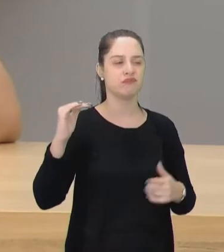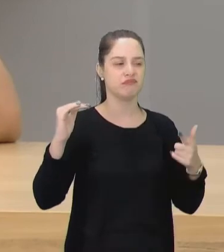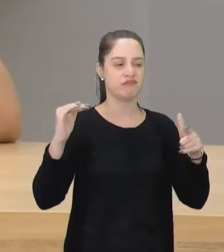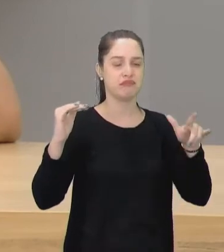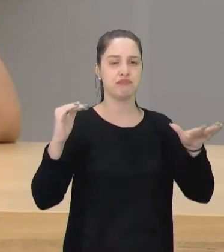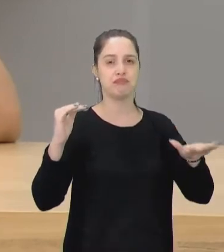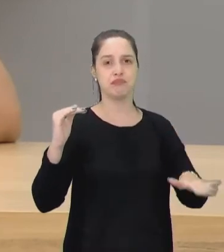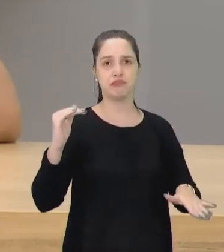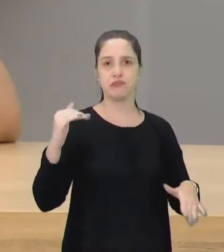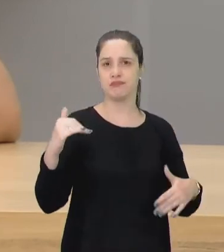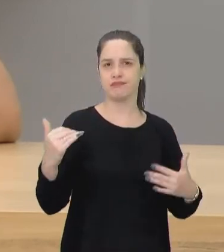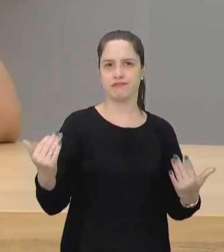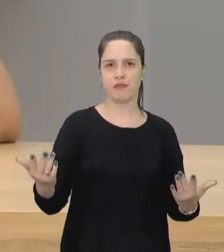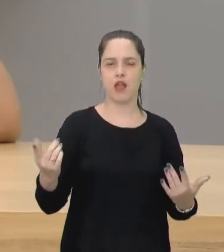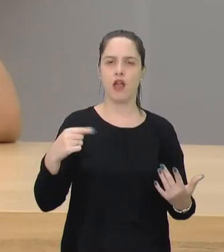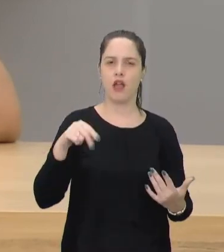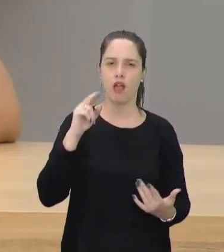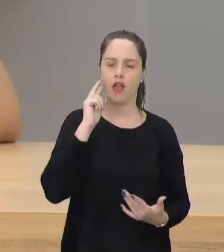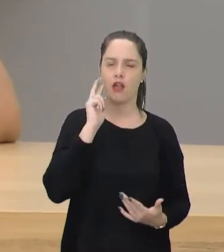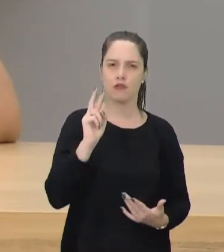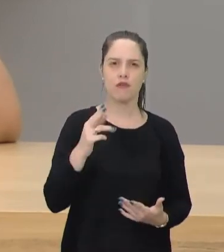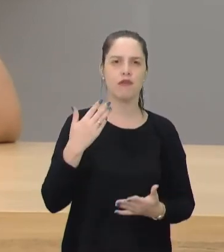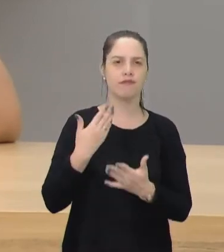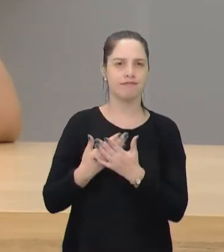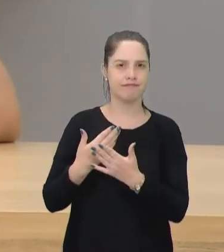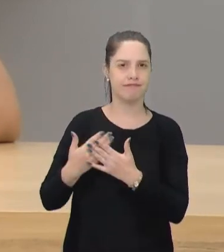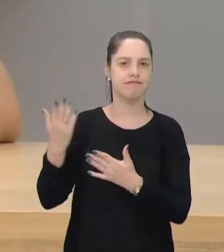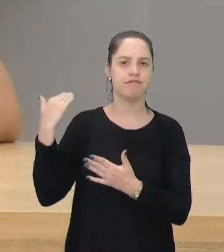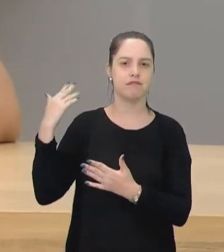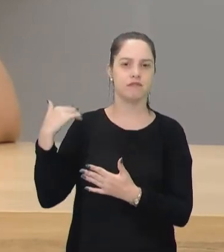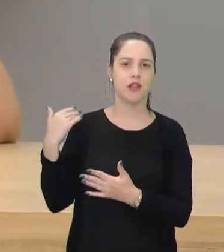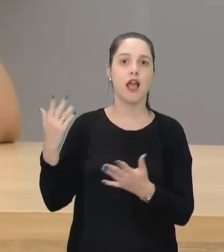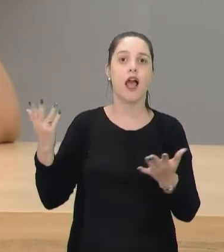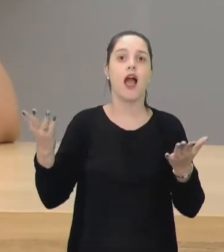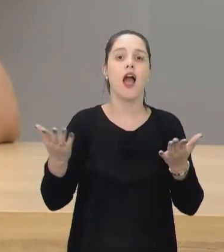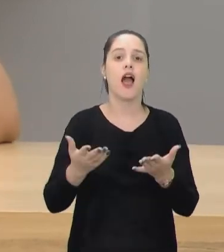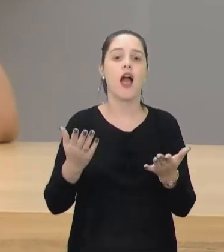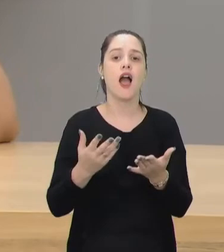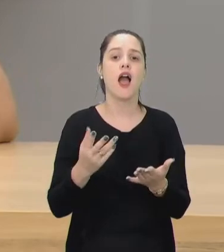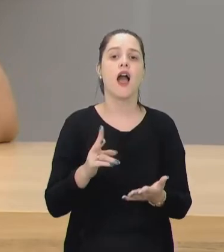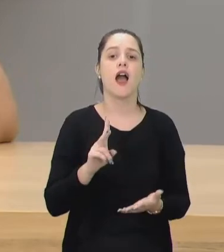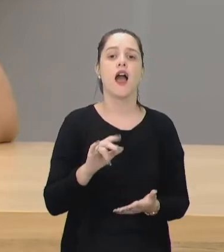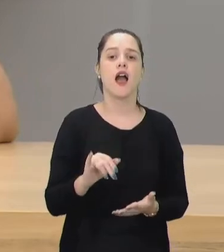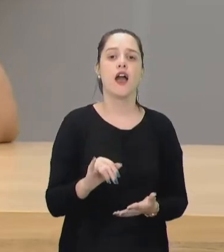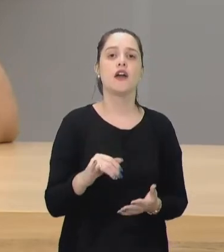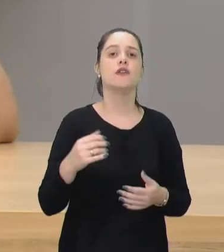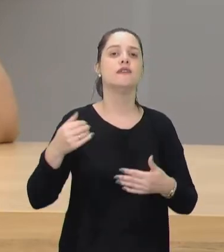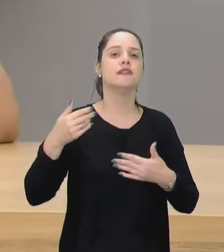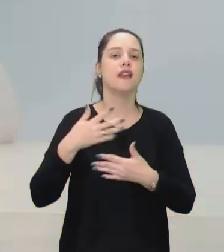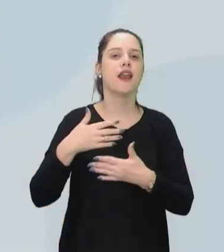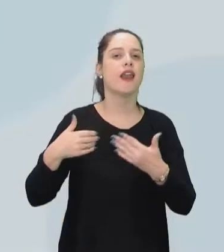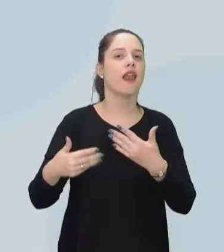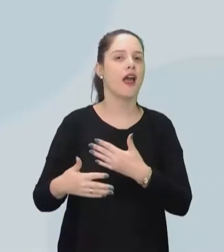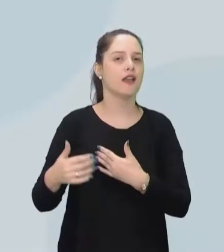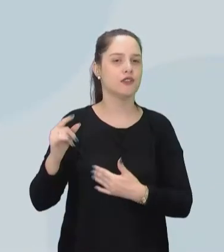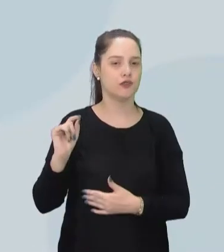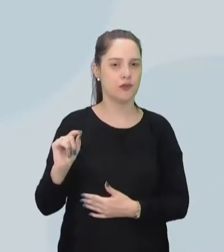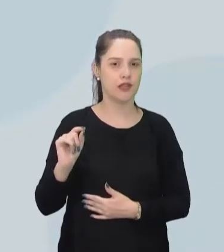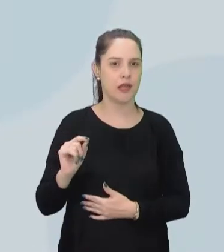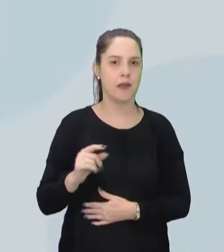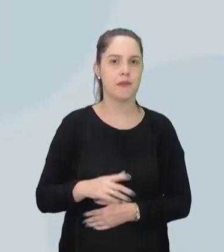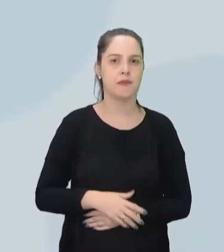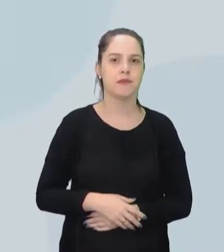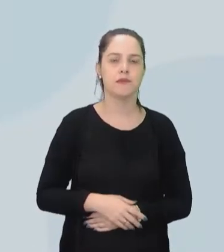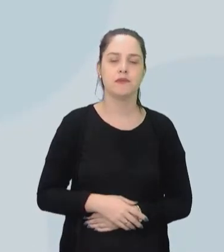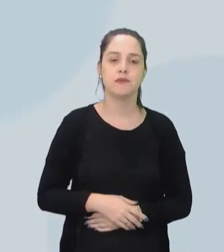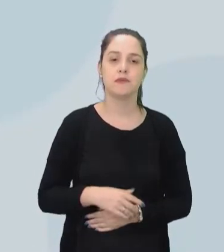tá? Então a gente viu isso na aula anterior. Mas para agora a gente vai lá no nosso slide que